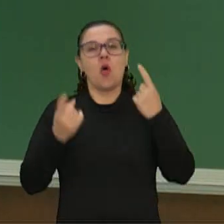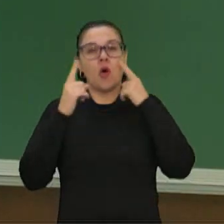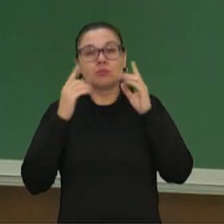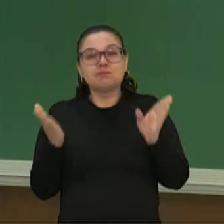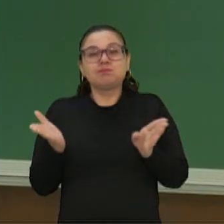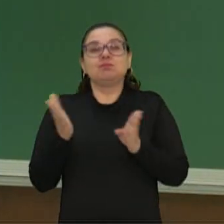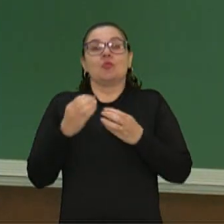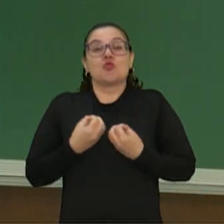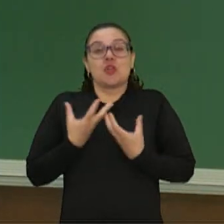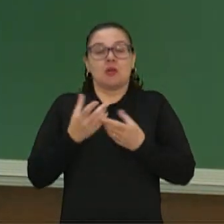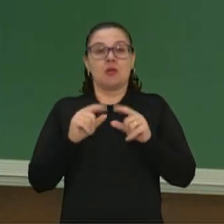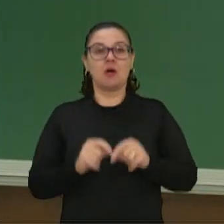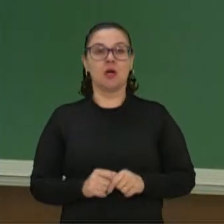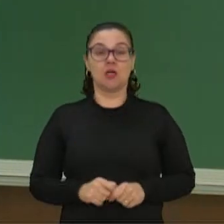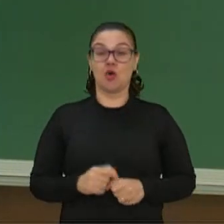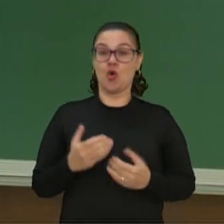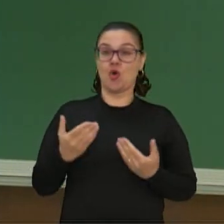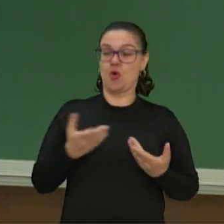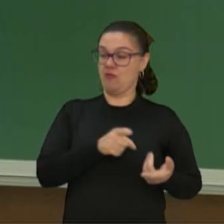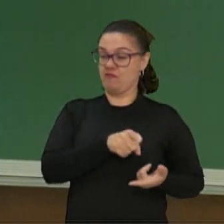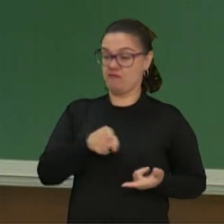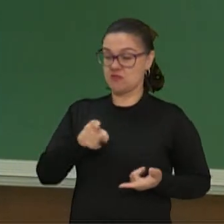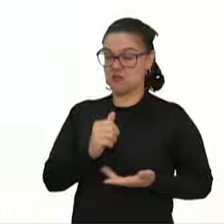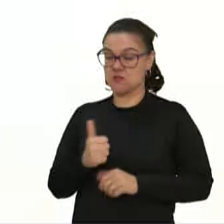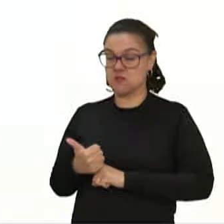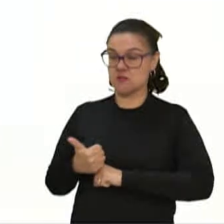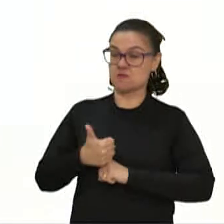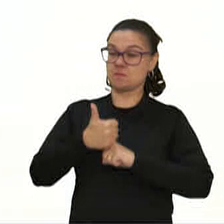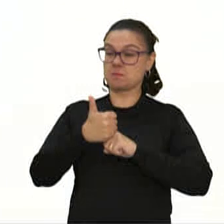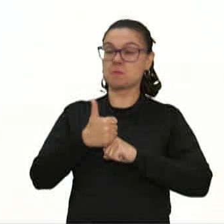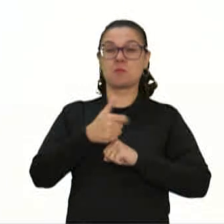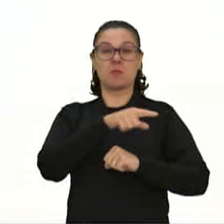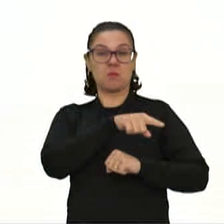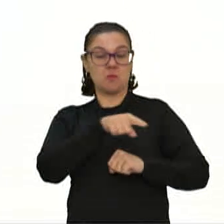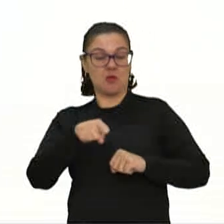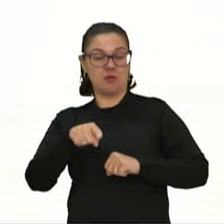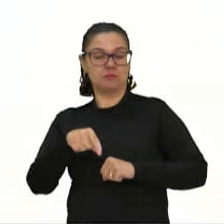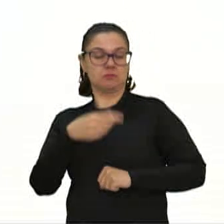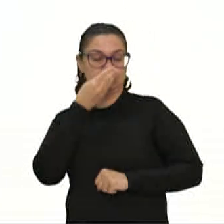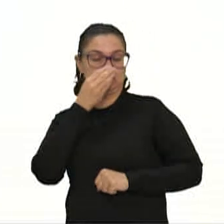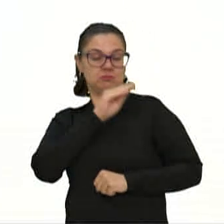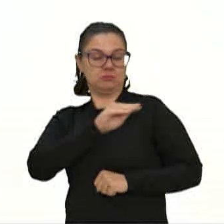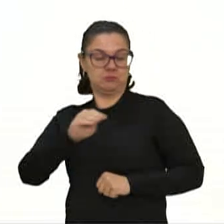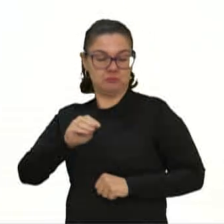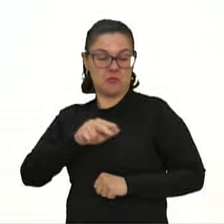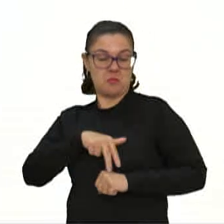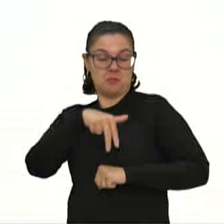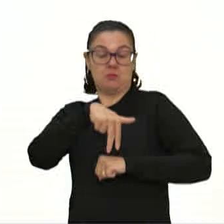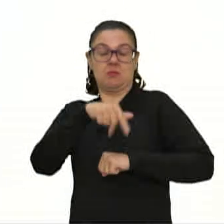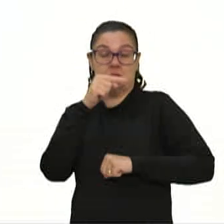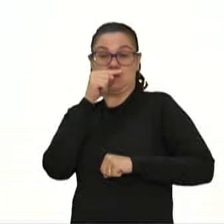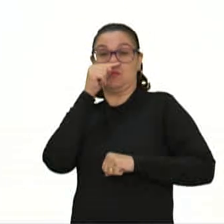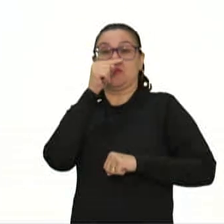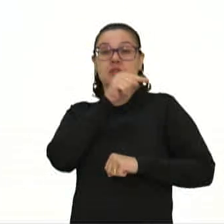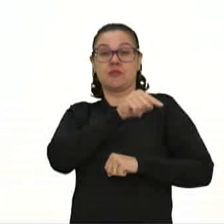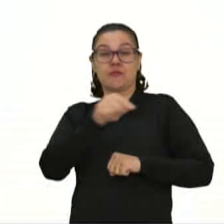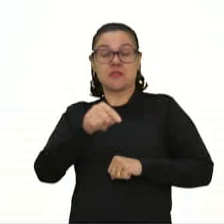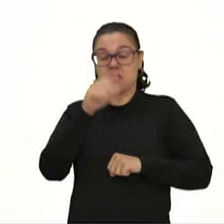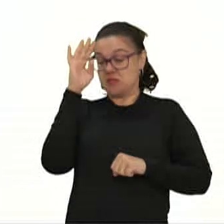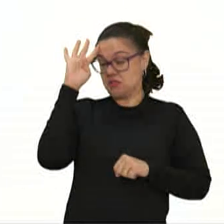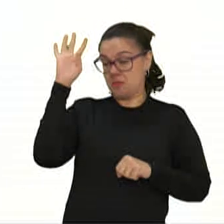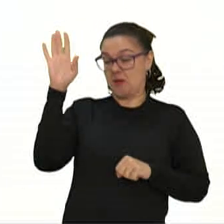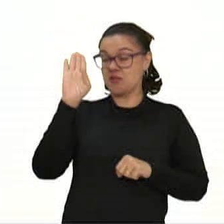o tom. Ó soberbos titulares, tão desdenhosos e altivos, por